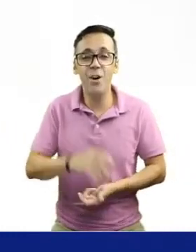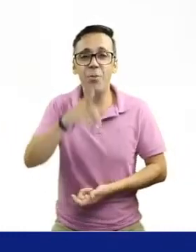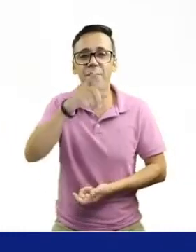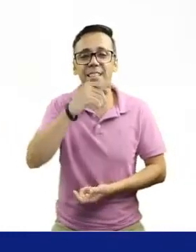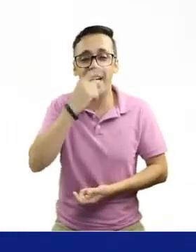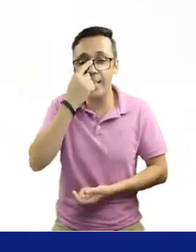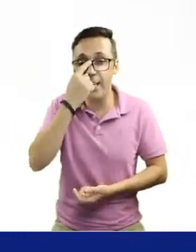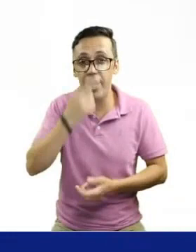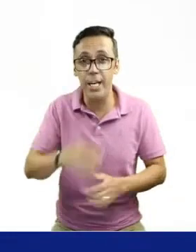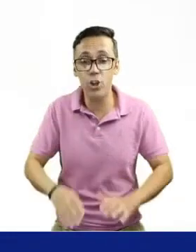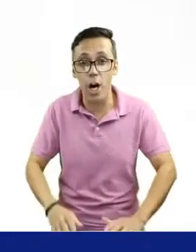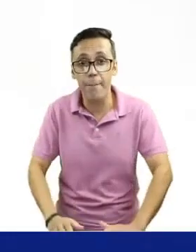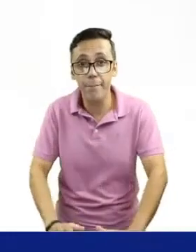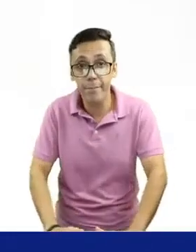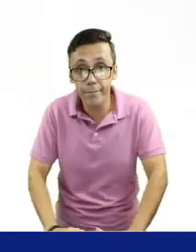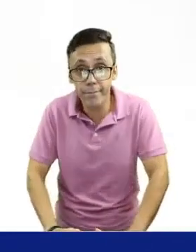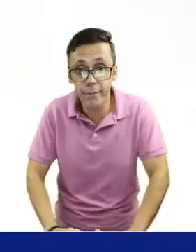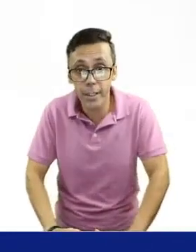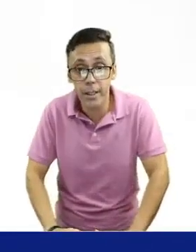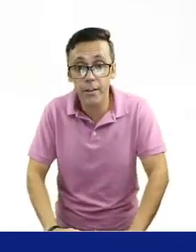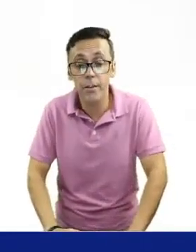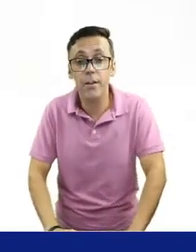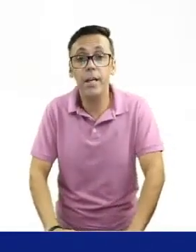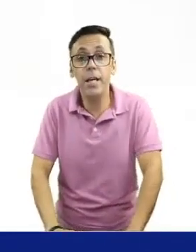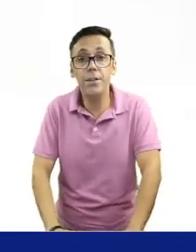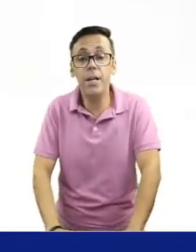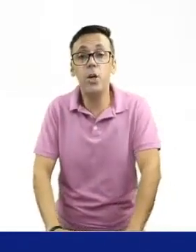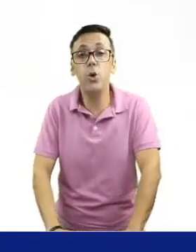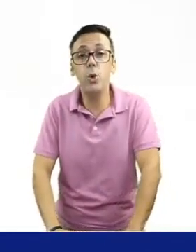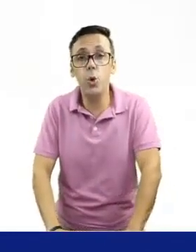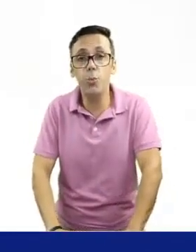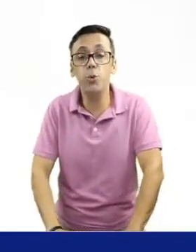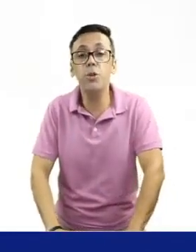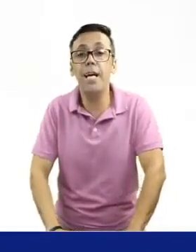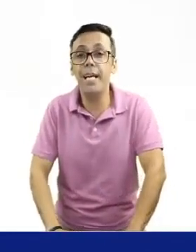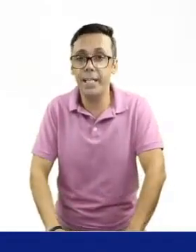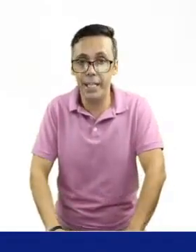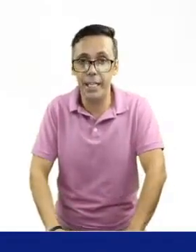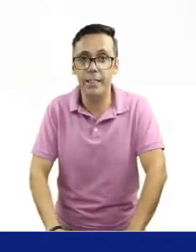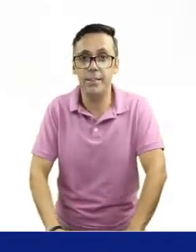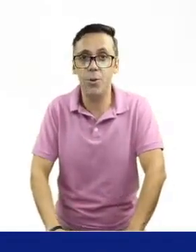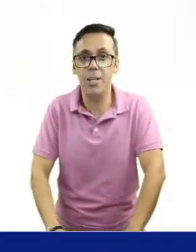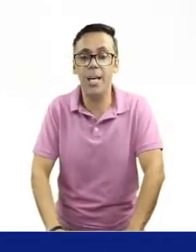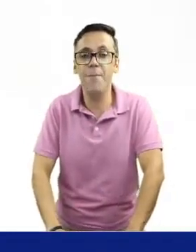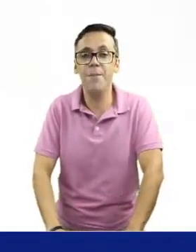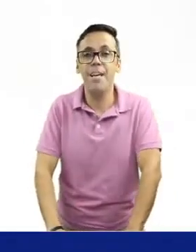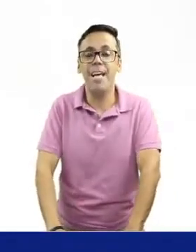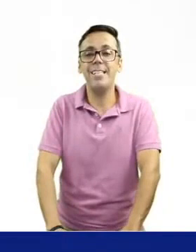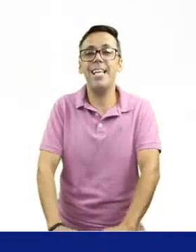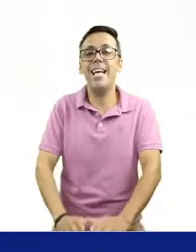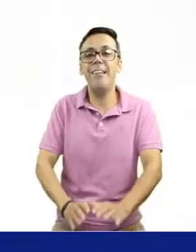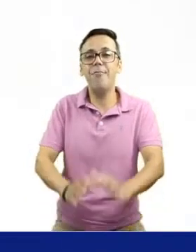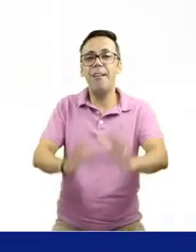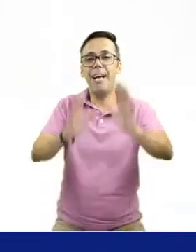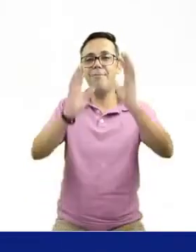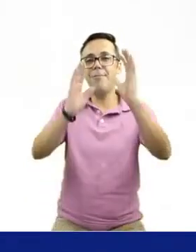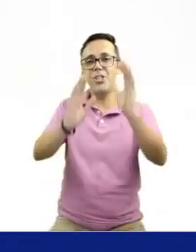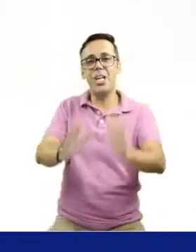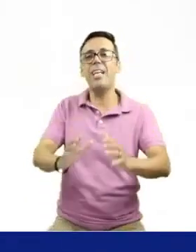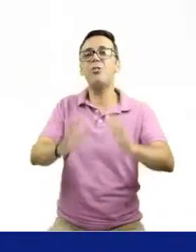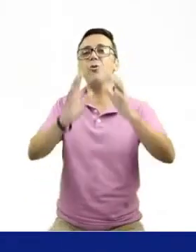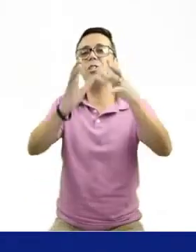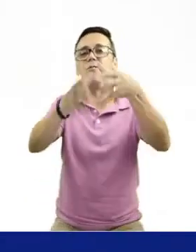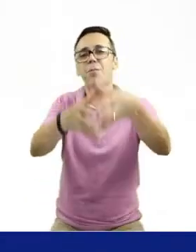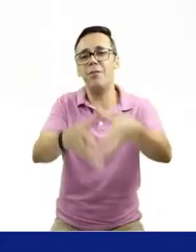ai ai aproveitar aqui gente ó e entra no grupo do telegram Ok essa live